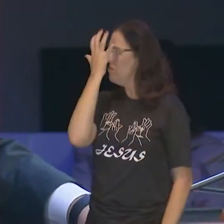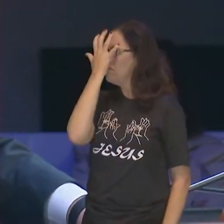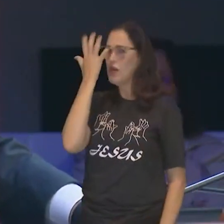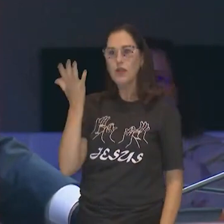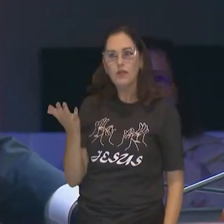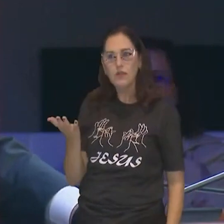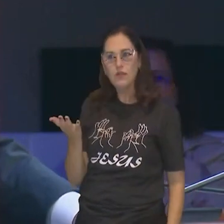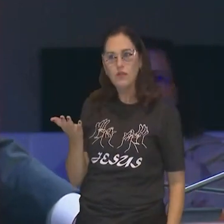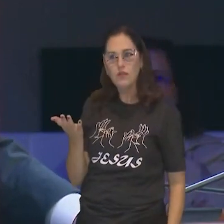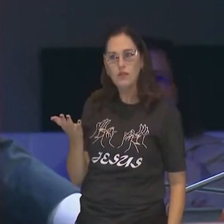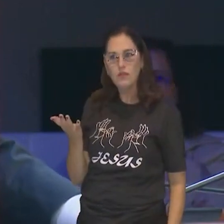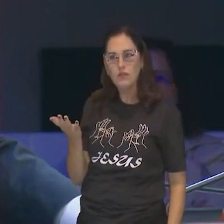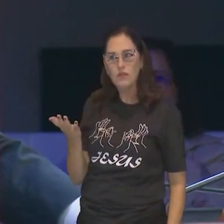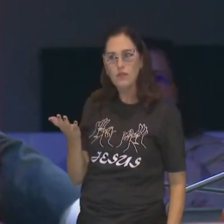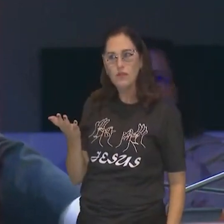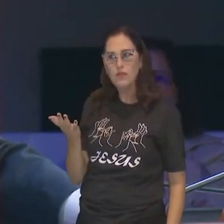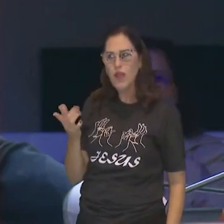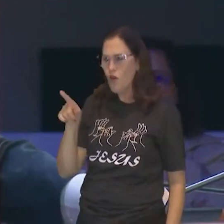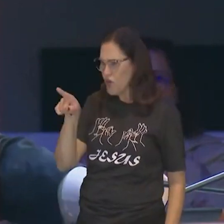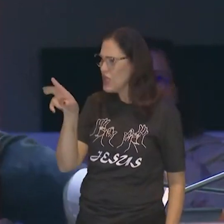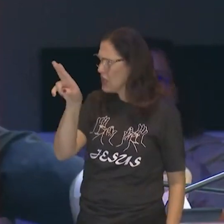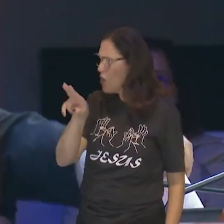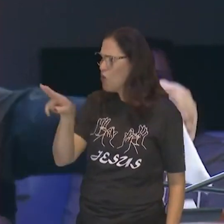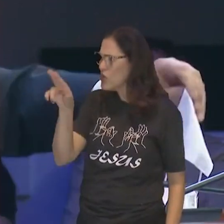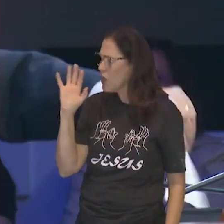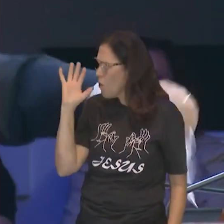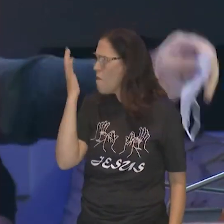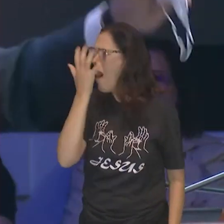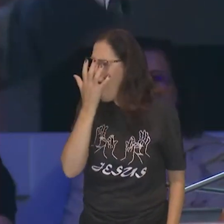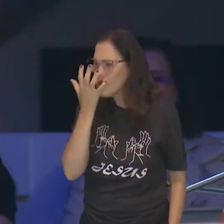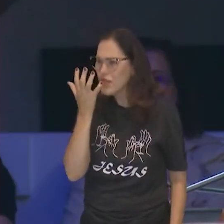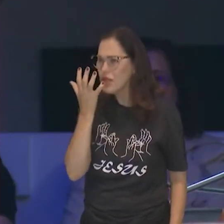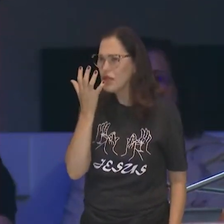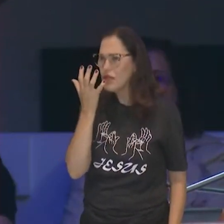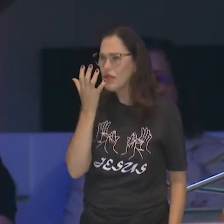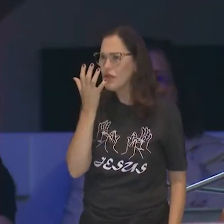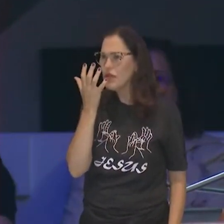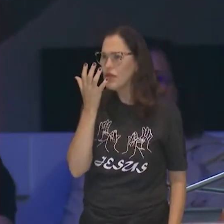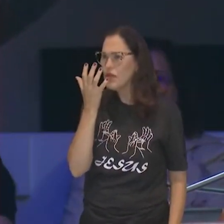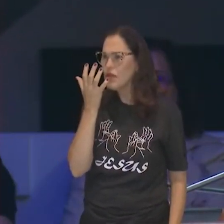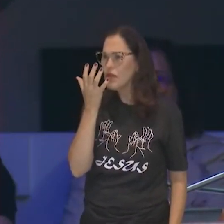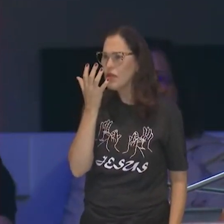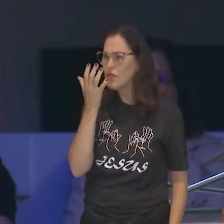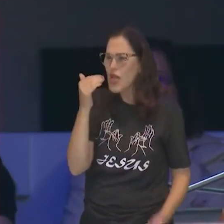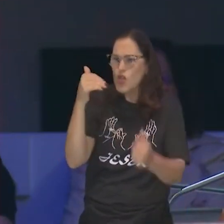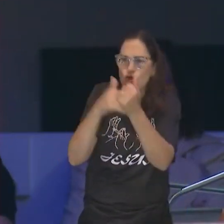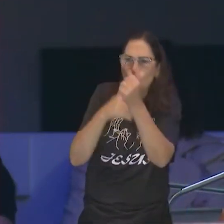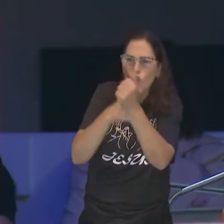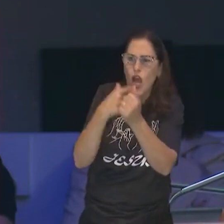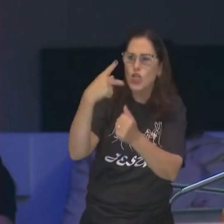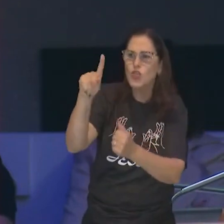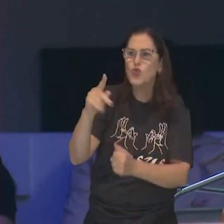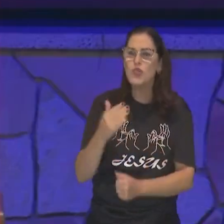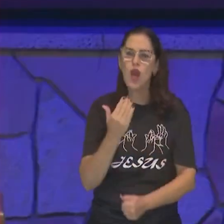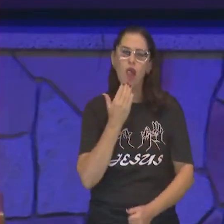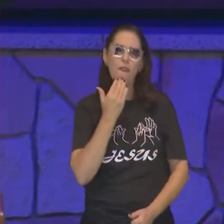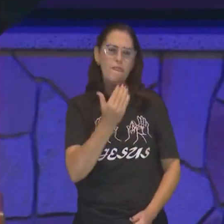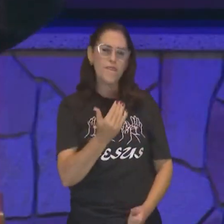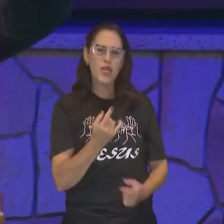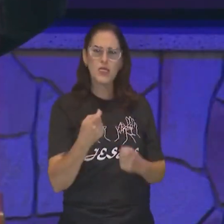queridos, você tem usado uma máscara para esconder as suas